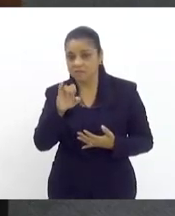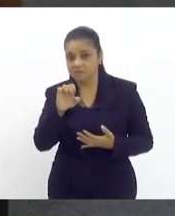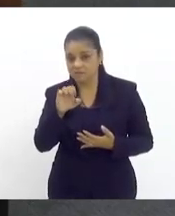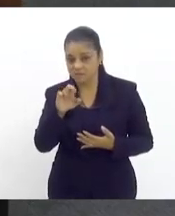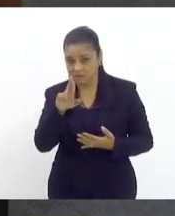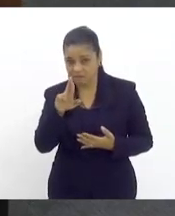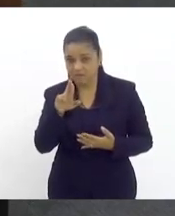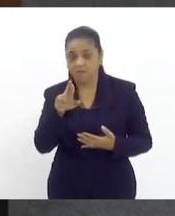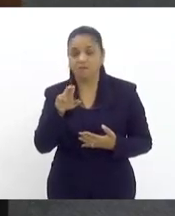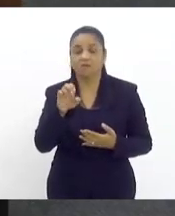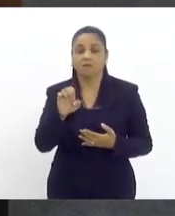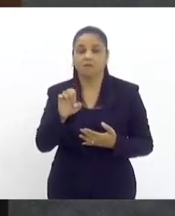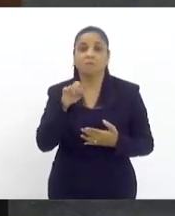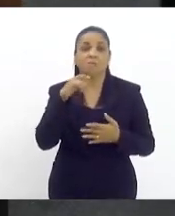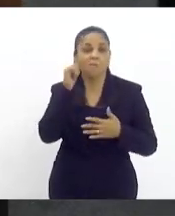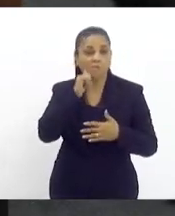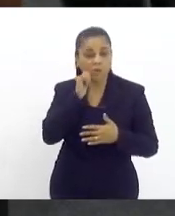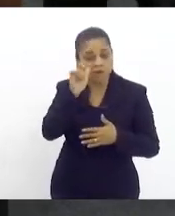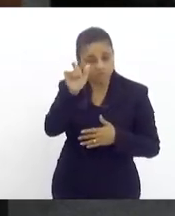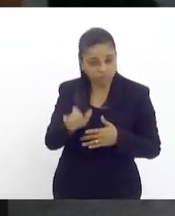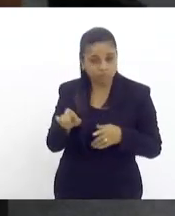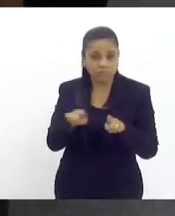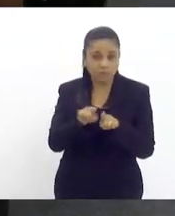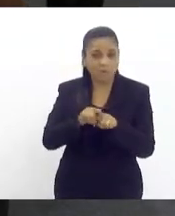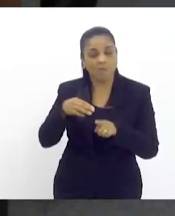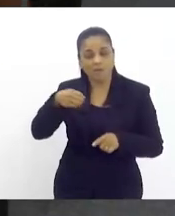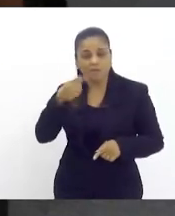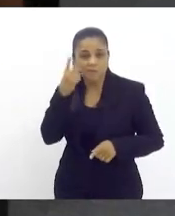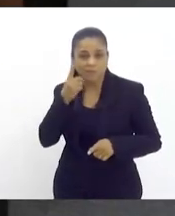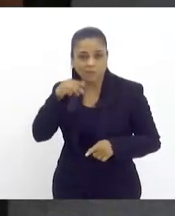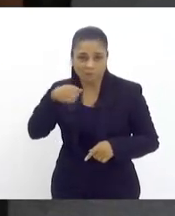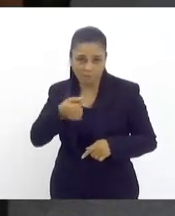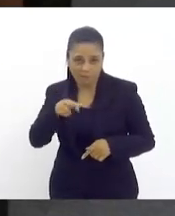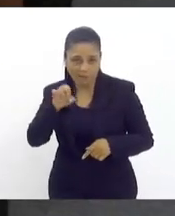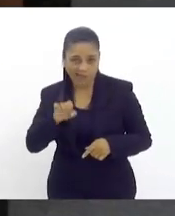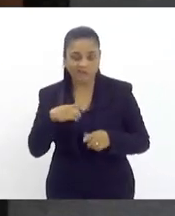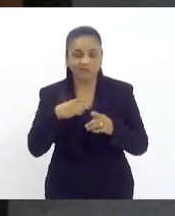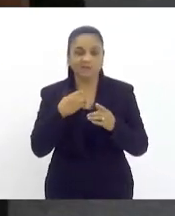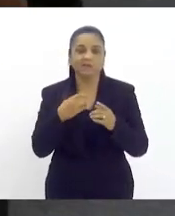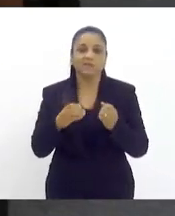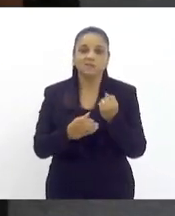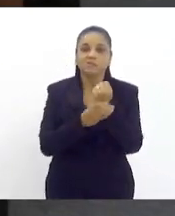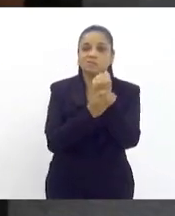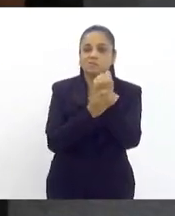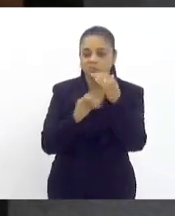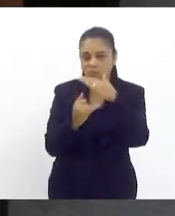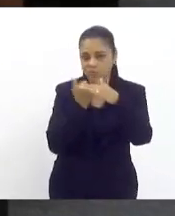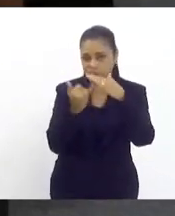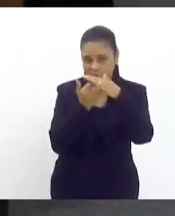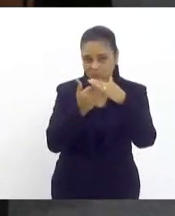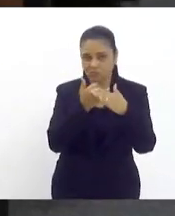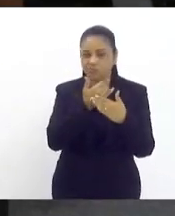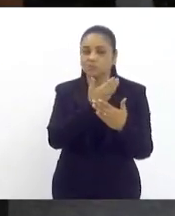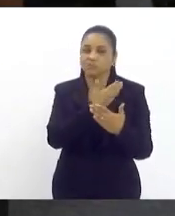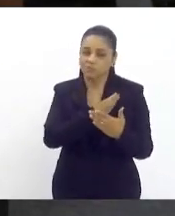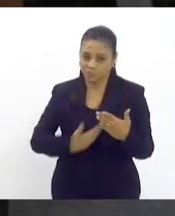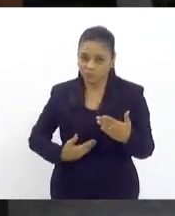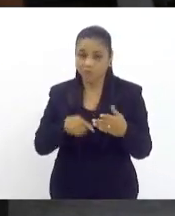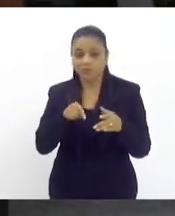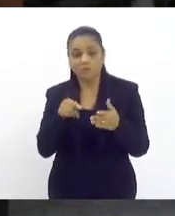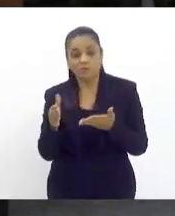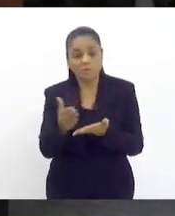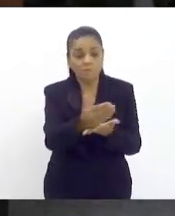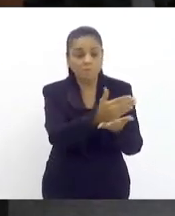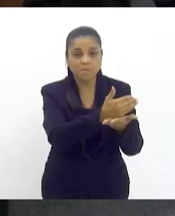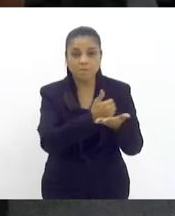Marta Rocha feito pelo Instituto de Segurança Pública é excelente importante mas o doce é mulher trata de dados